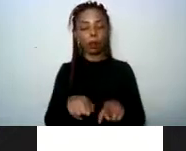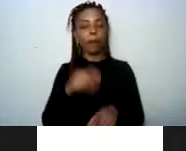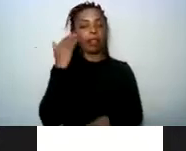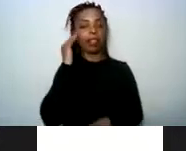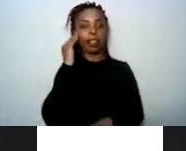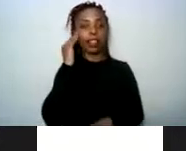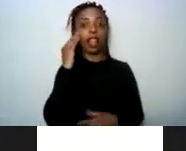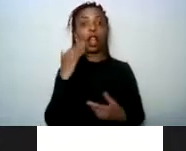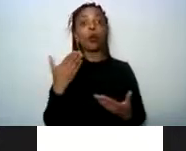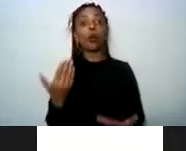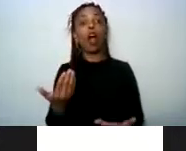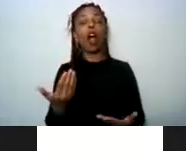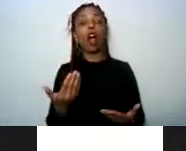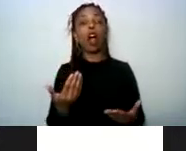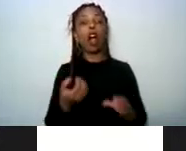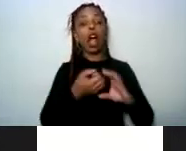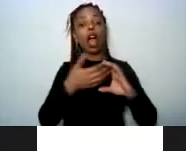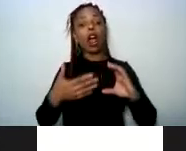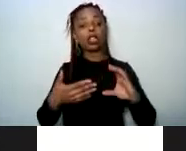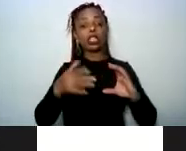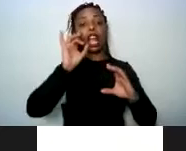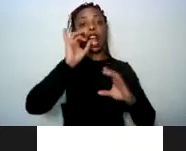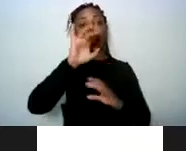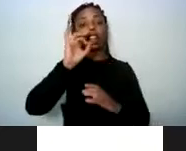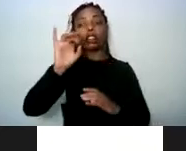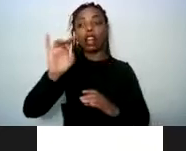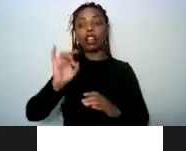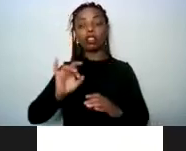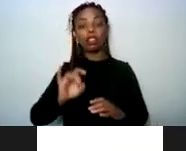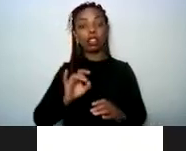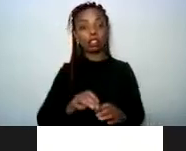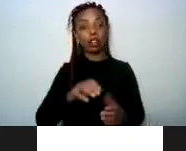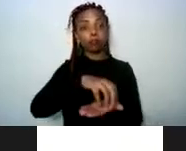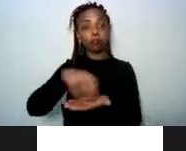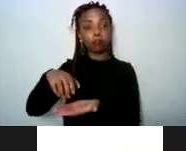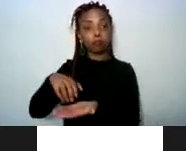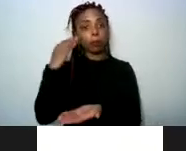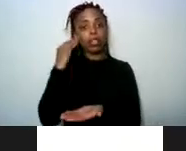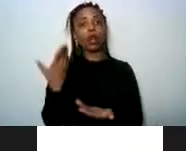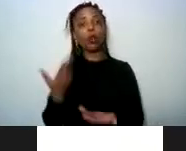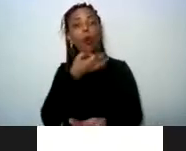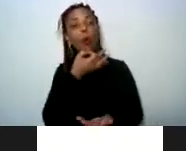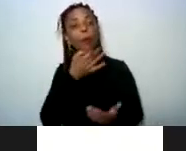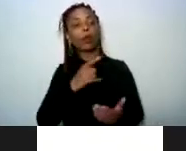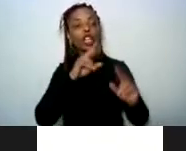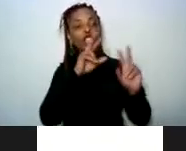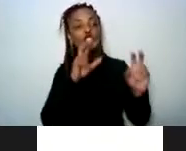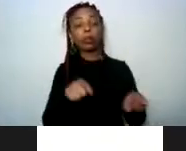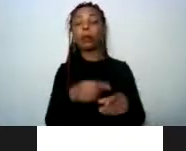as características específicas de cada órgão para entender qual o tipo de visão e qual o tipo de análise que eles podem